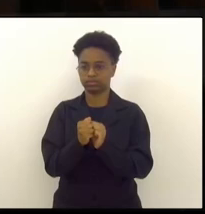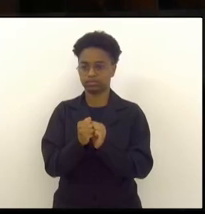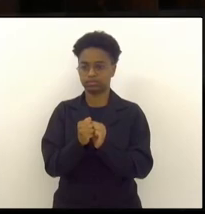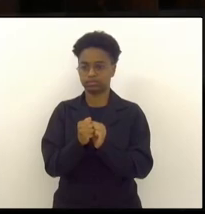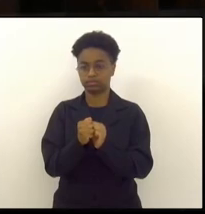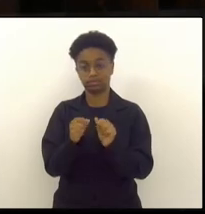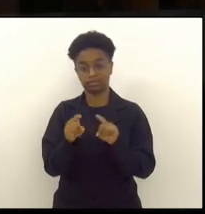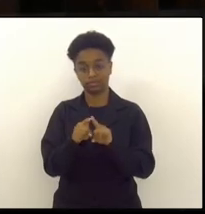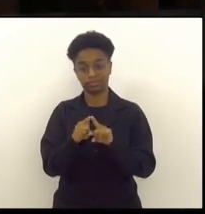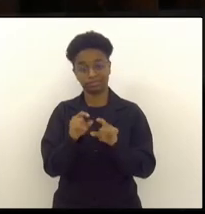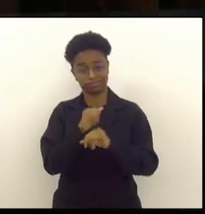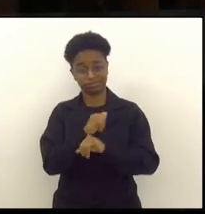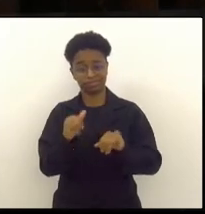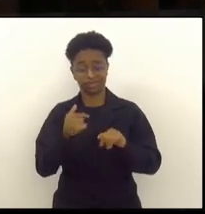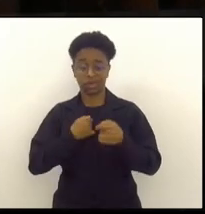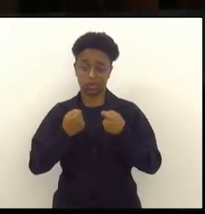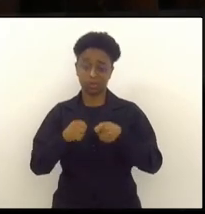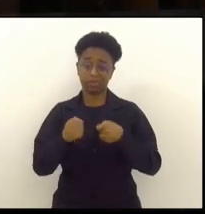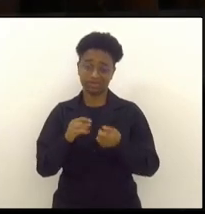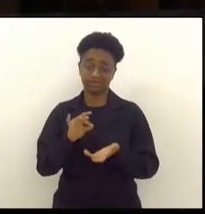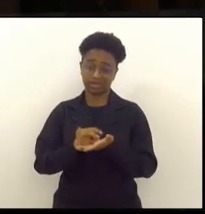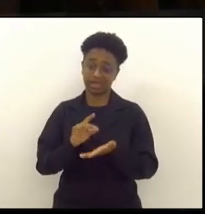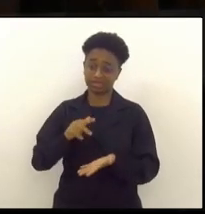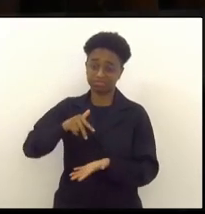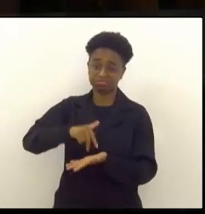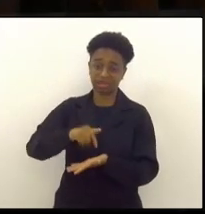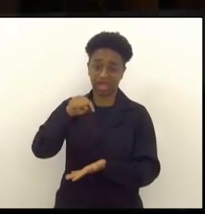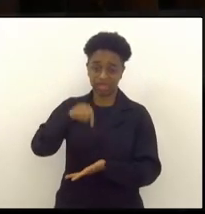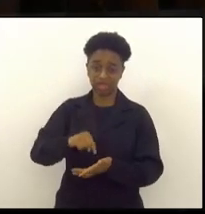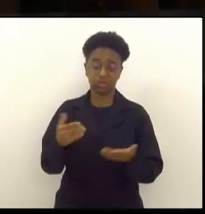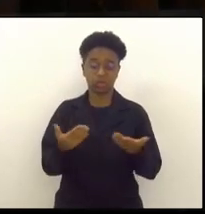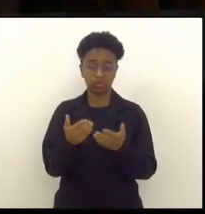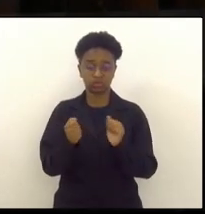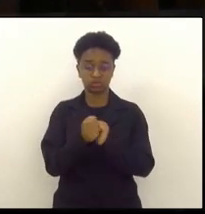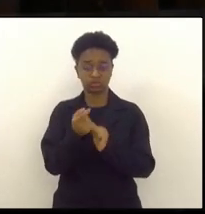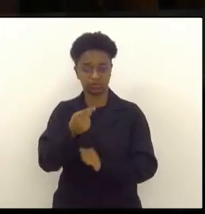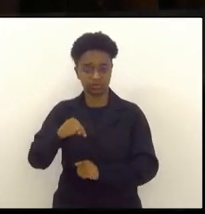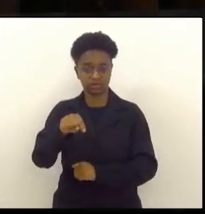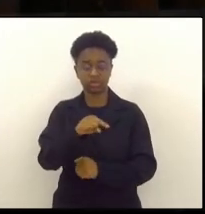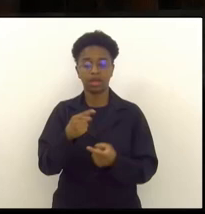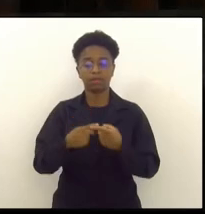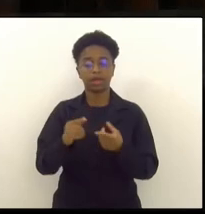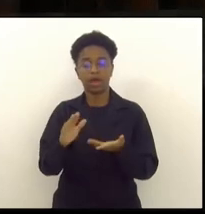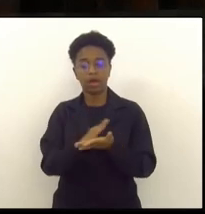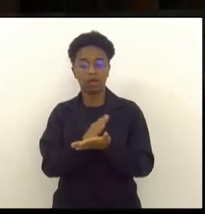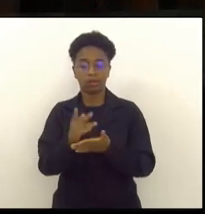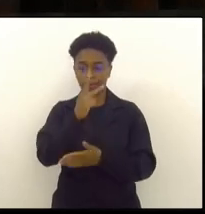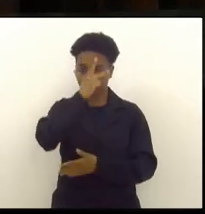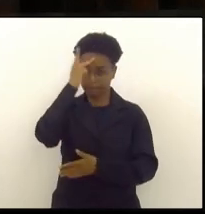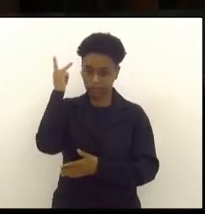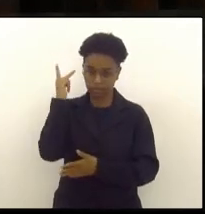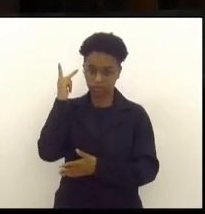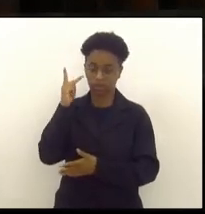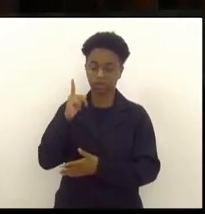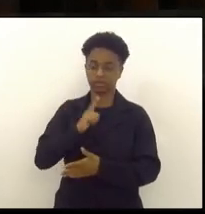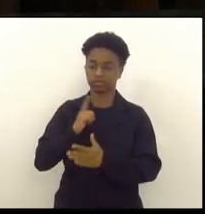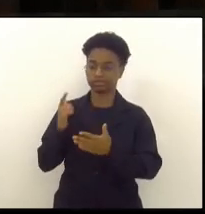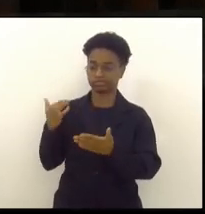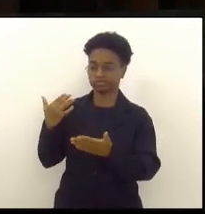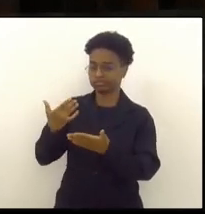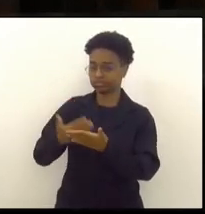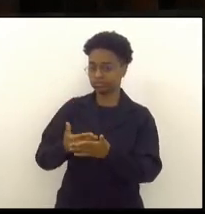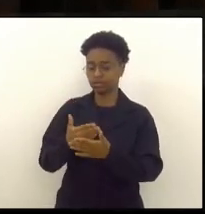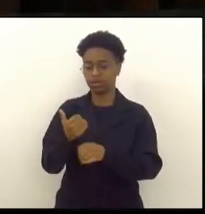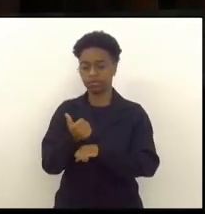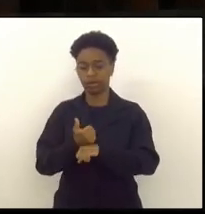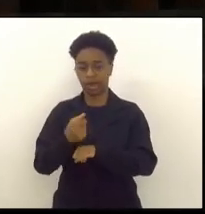E, para dizer isso, eu precisava estar hoje aqui com vocês. Então, algumas das pessoas que, durante essa trajetória profissional aqui no